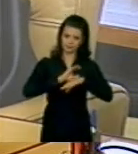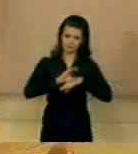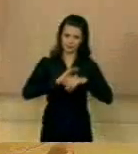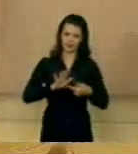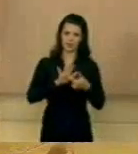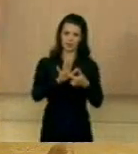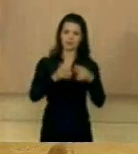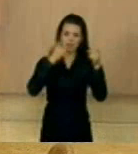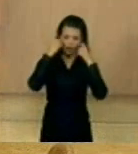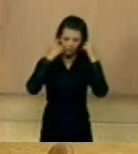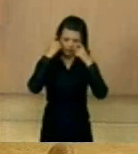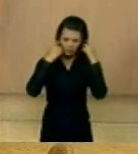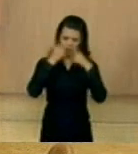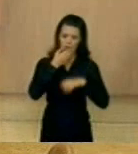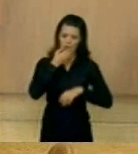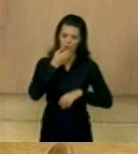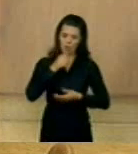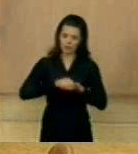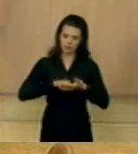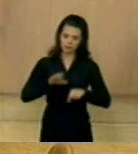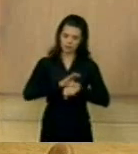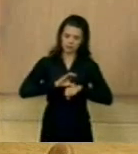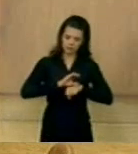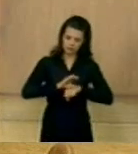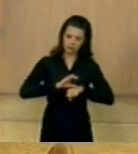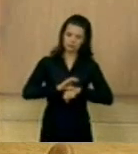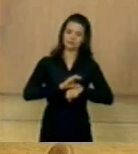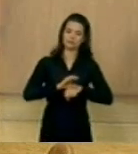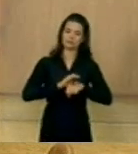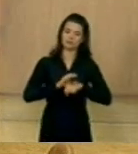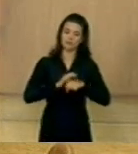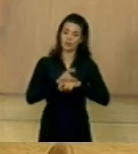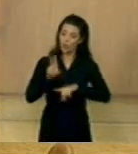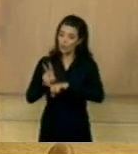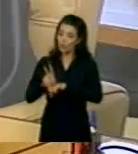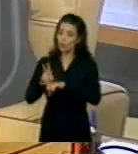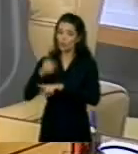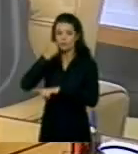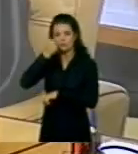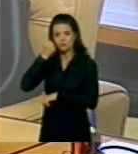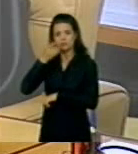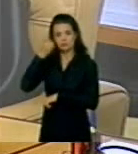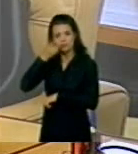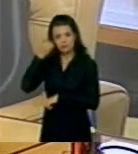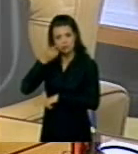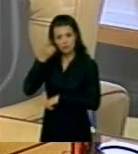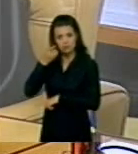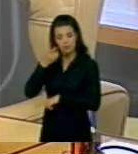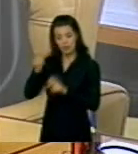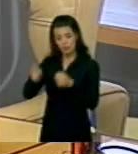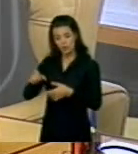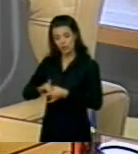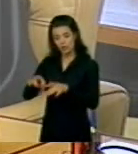revela a preocupação do constituinte em dispensar efetiva proteção ao congressista, em ordem a permitir-lhe,